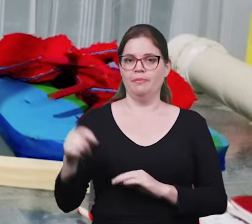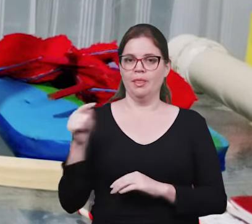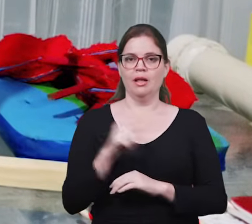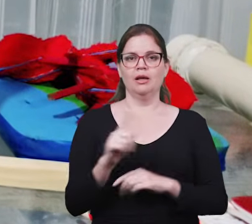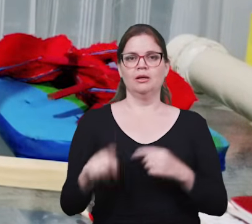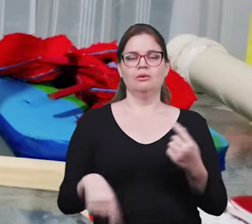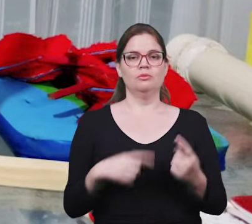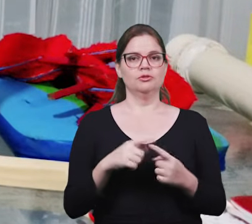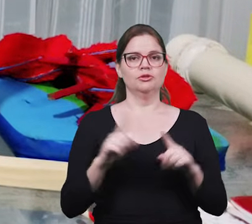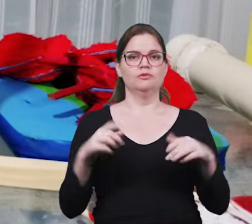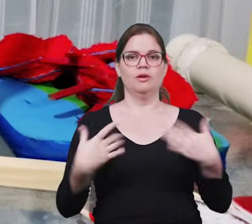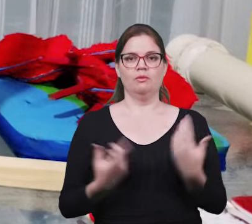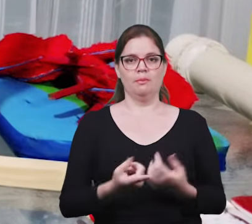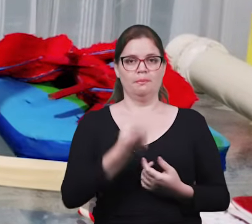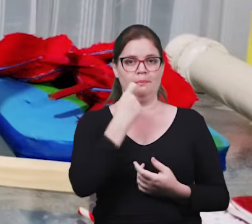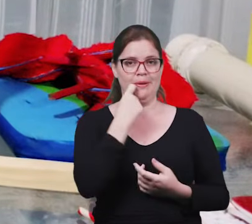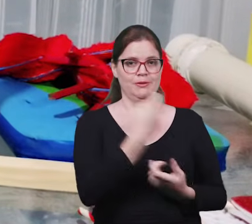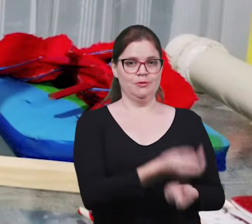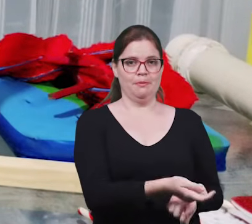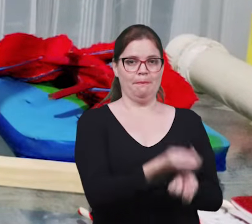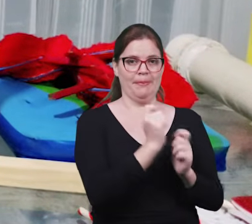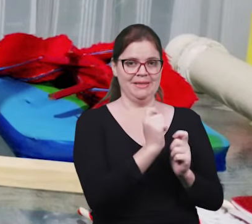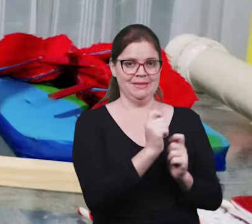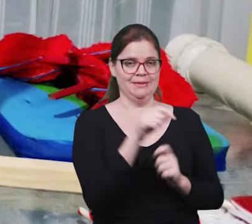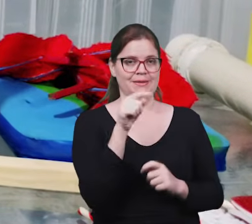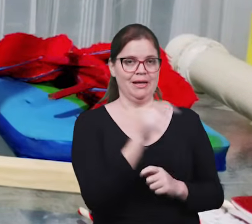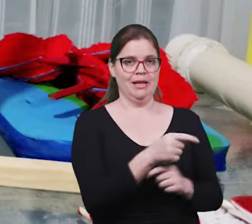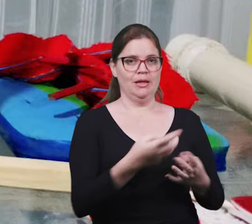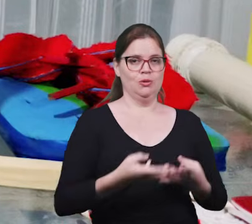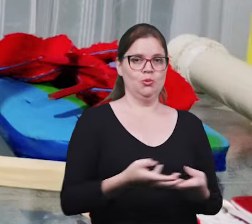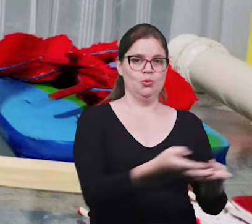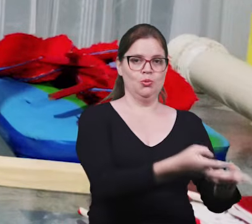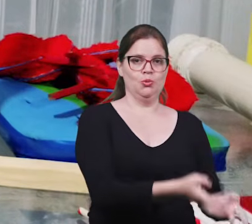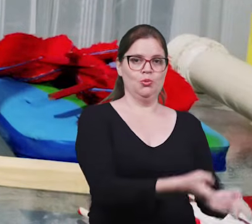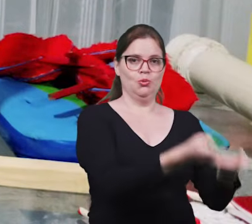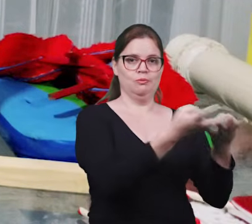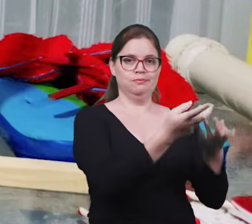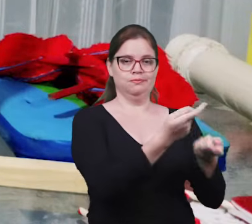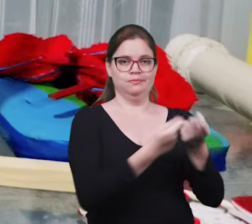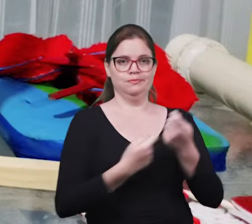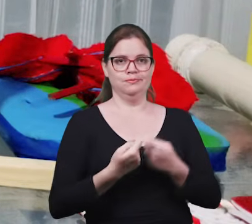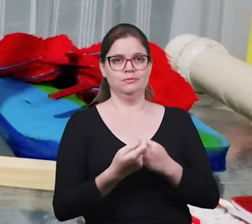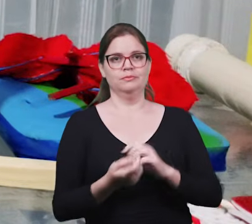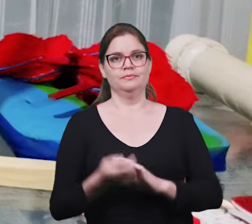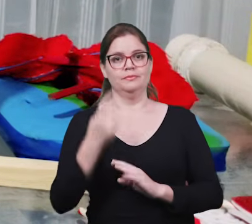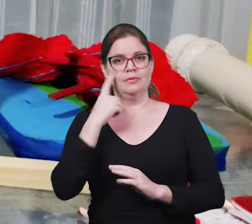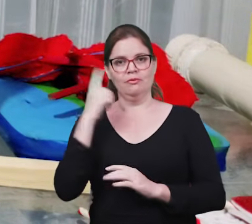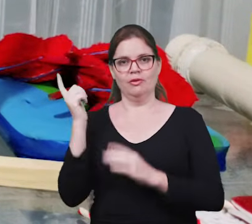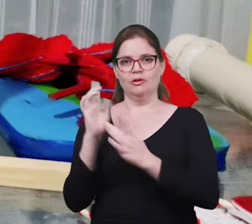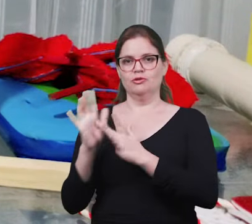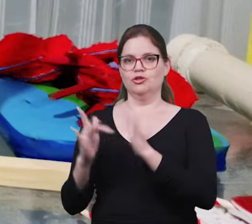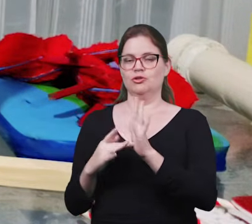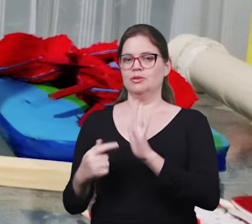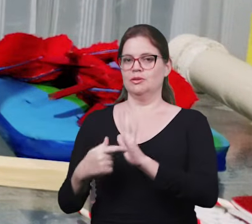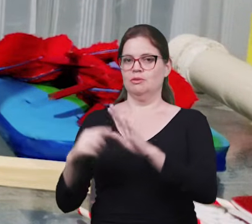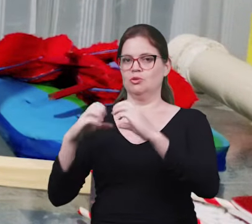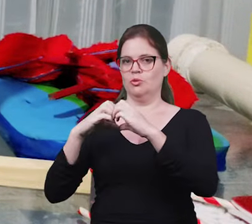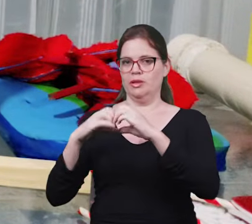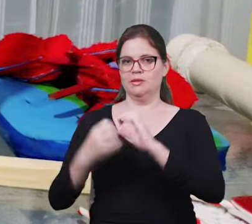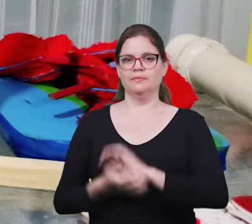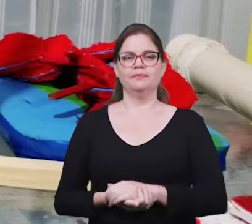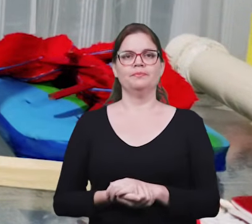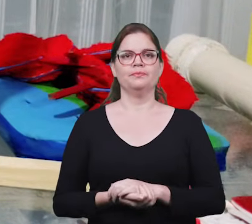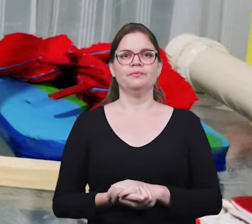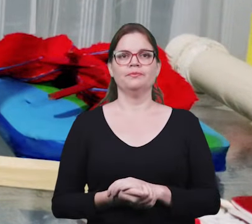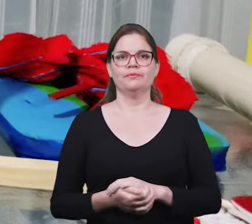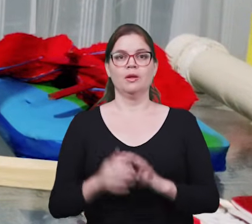era pescar. E quando o Senhor os encontrou, olha, Jesus, olha o coração aqui representando Jesus. Quando